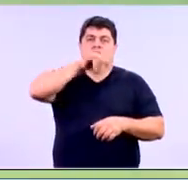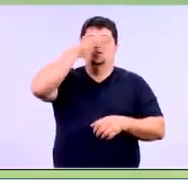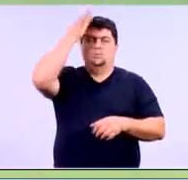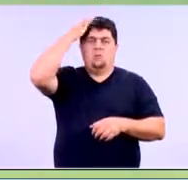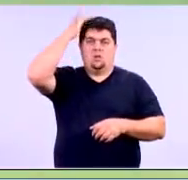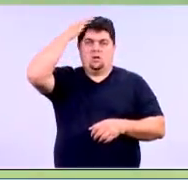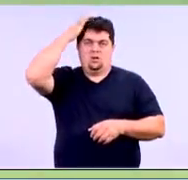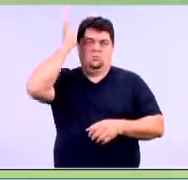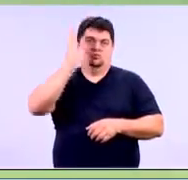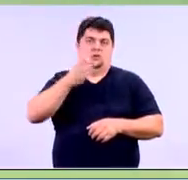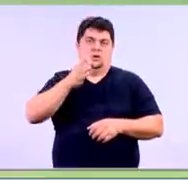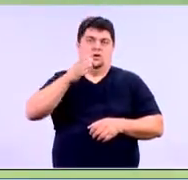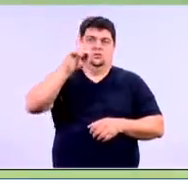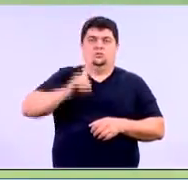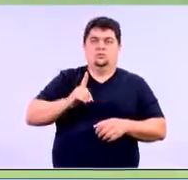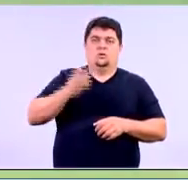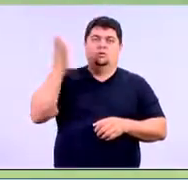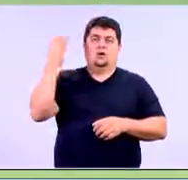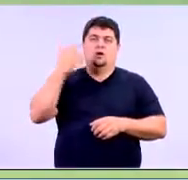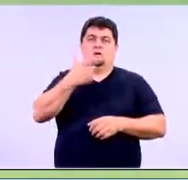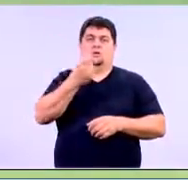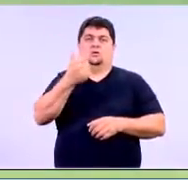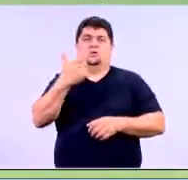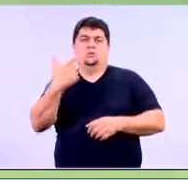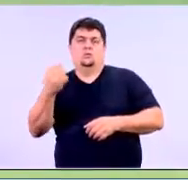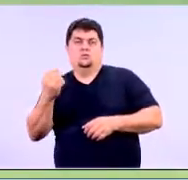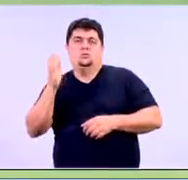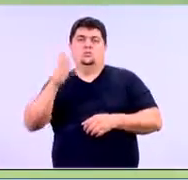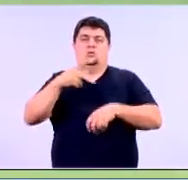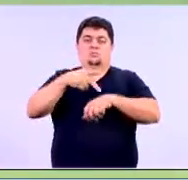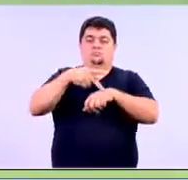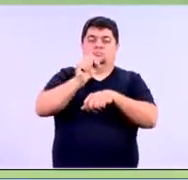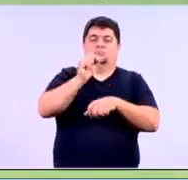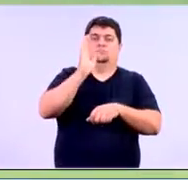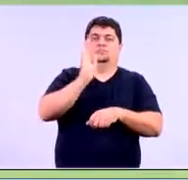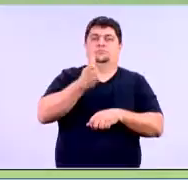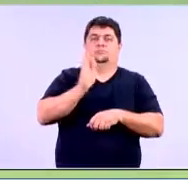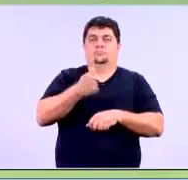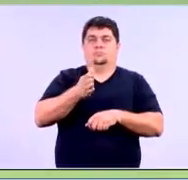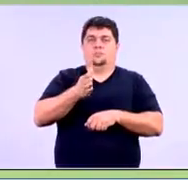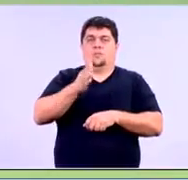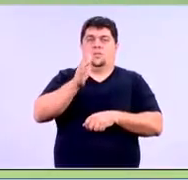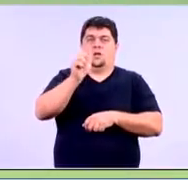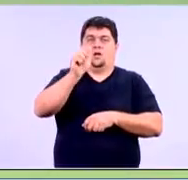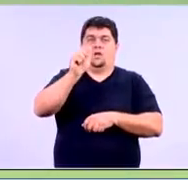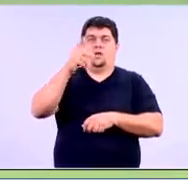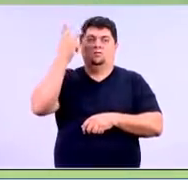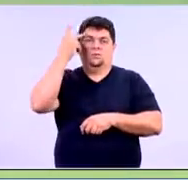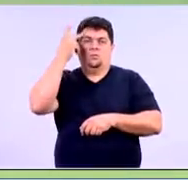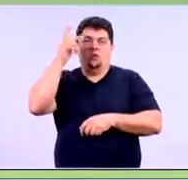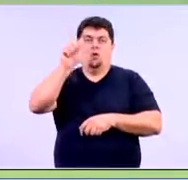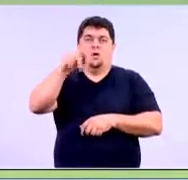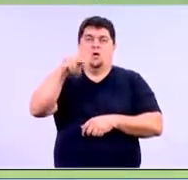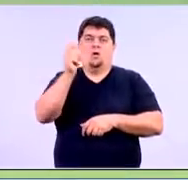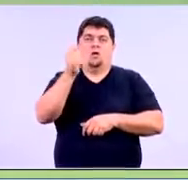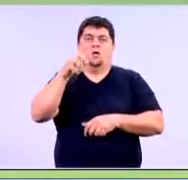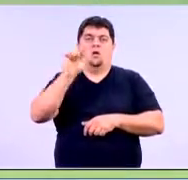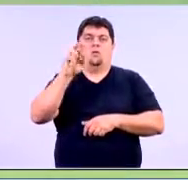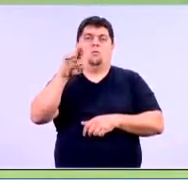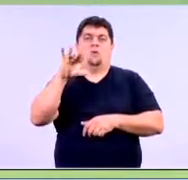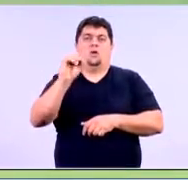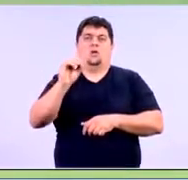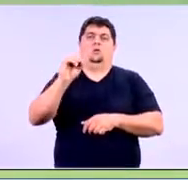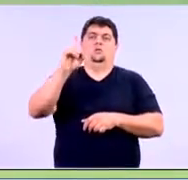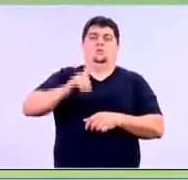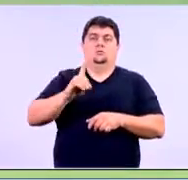Paraná em Direito em 2010, sou pós-graduando pela Anhanguera em Direito Administrativo e